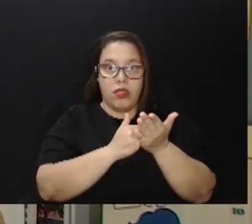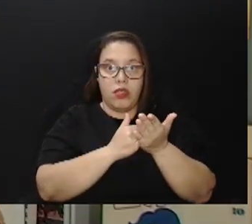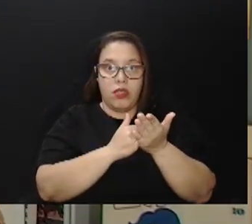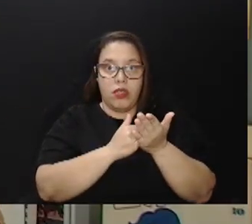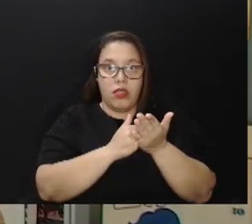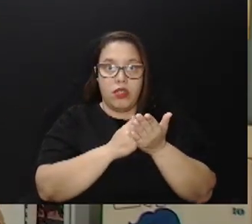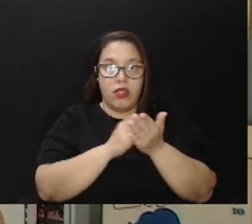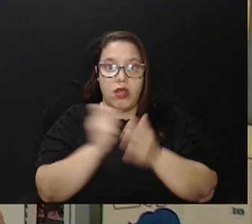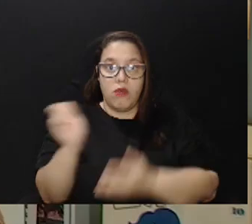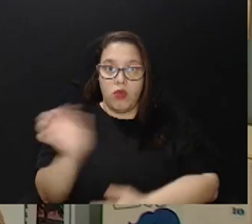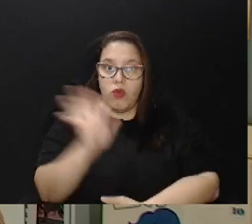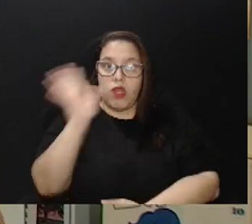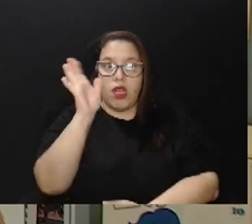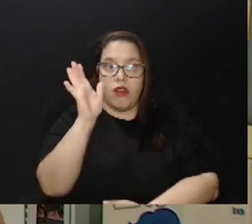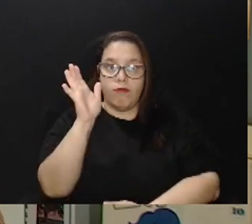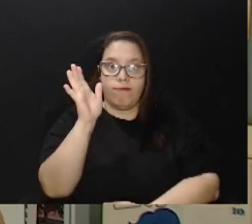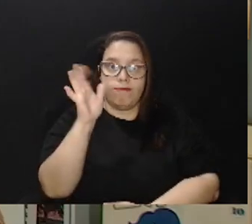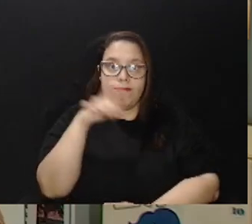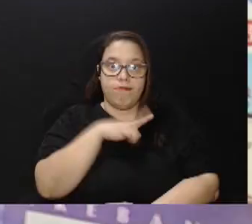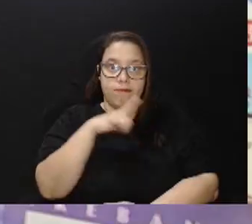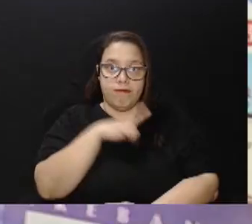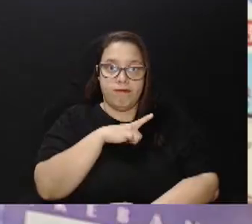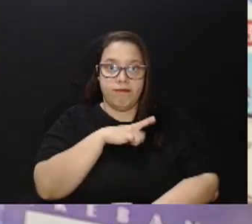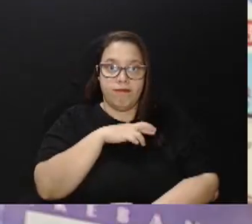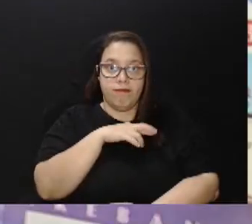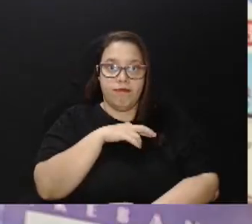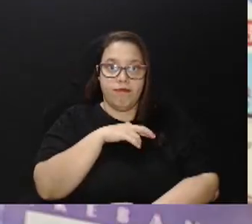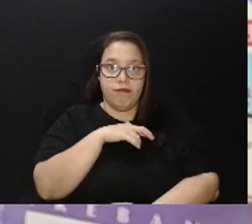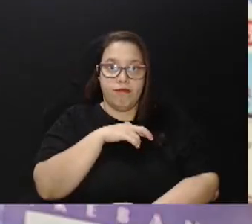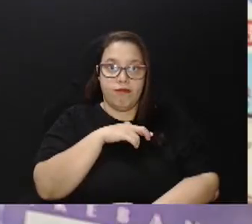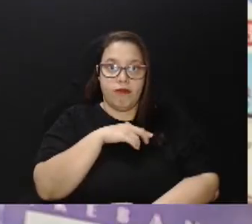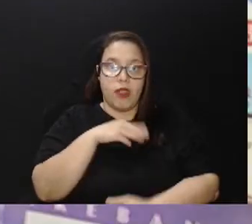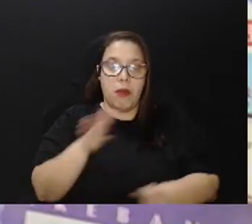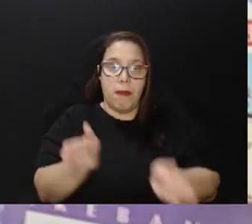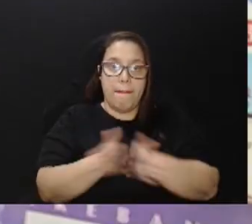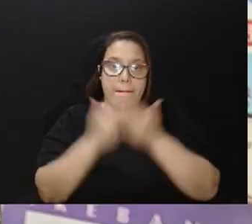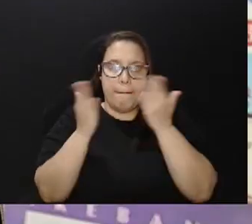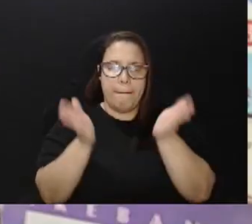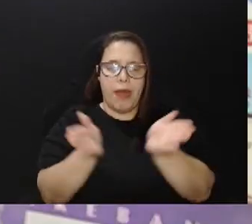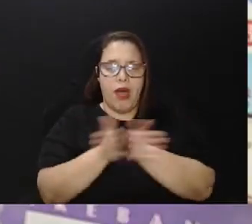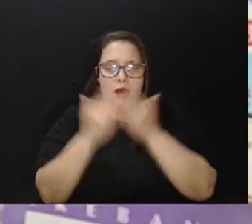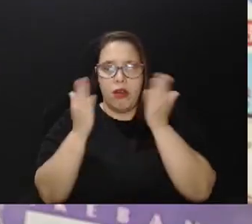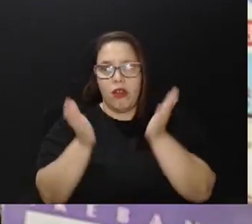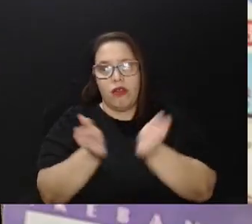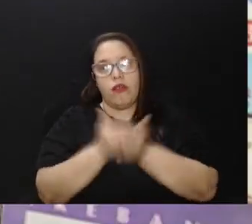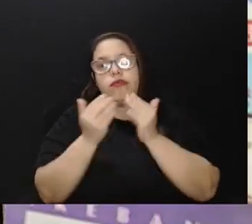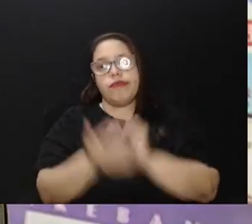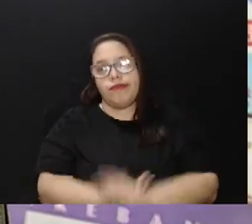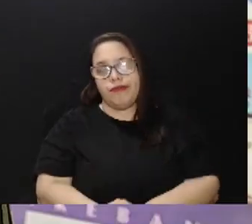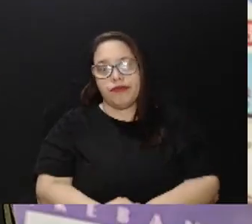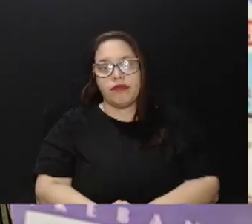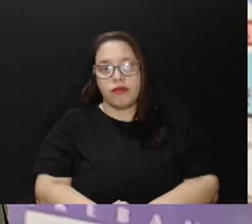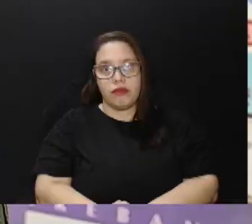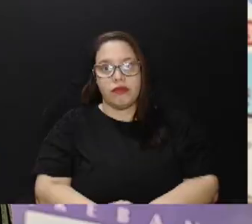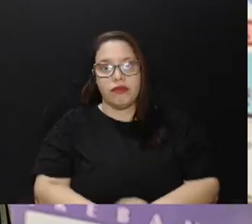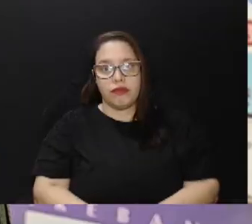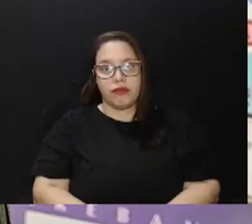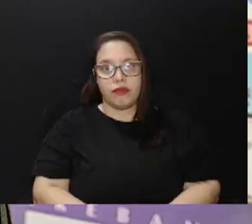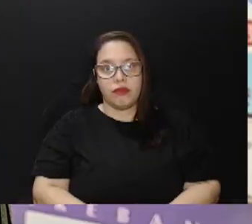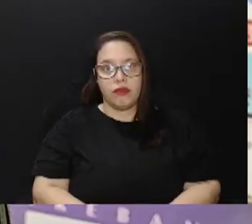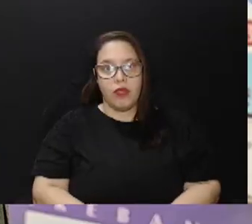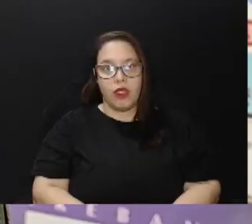e teve uma grande miséria. Antes, eles já tinham ido primeiro para o Havaí, que é